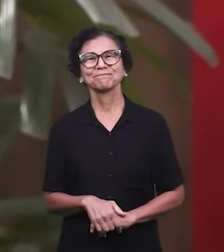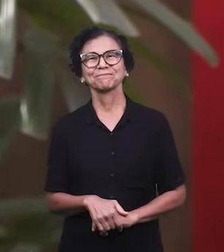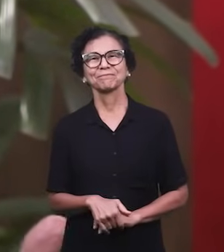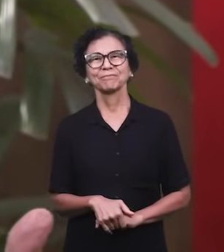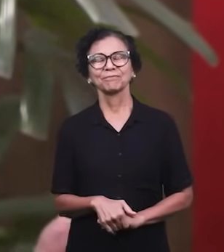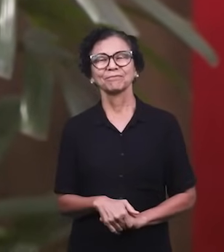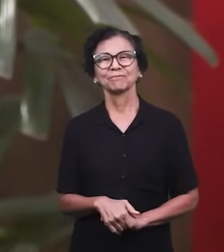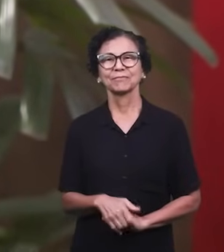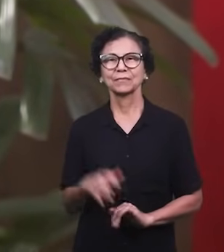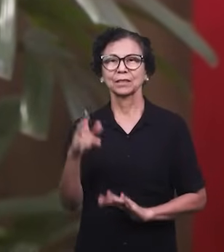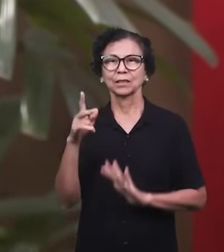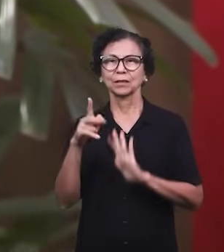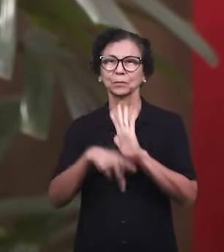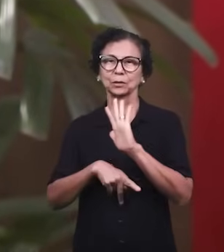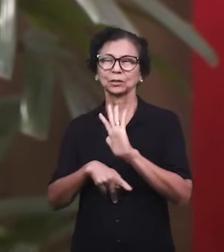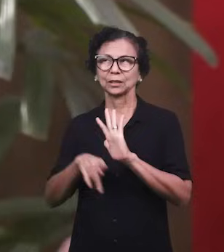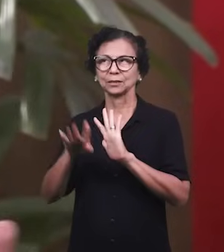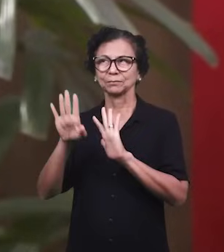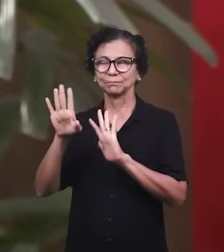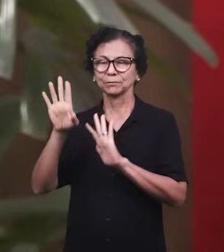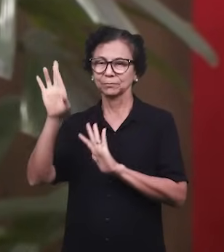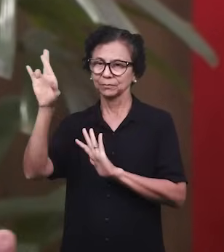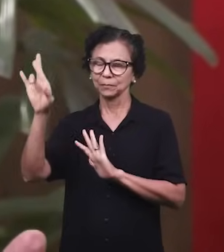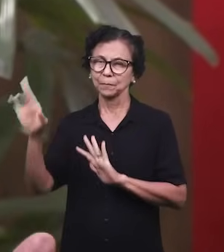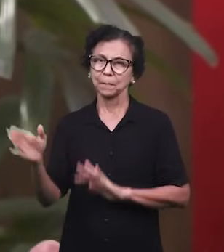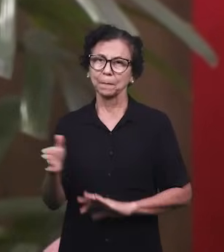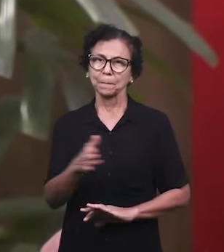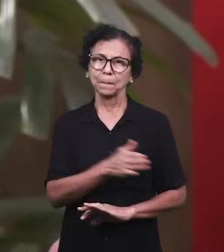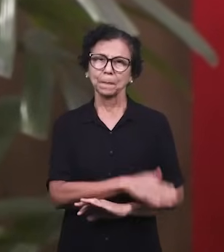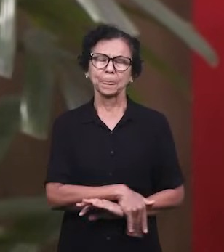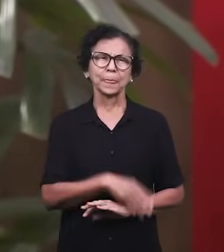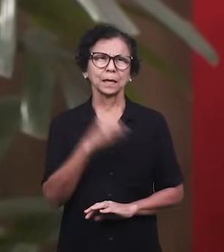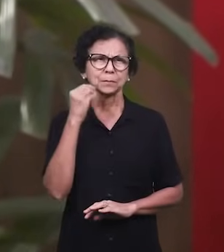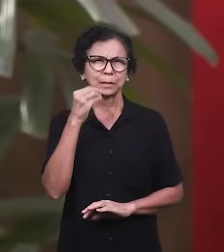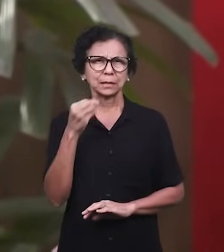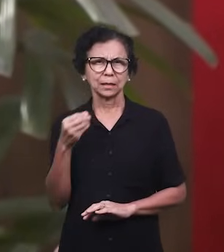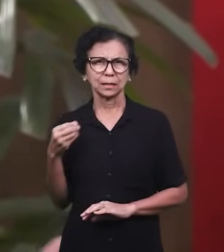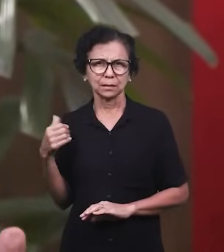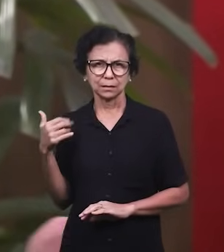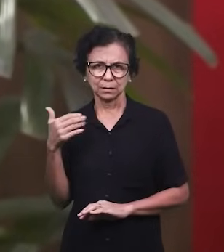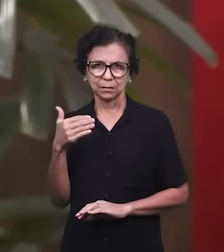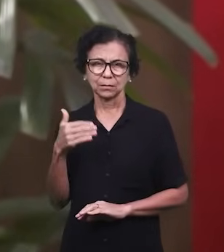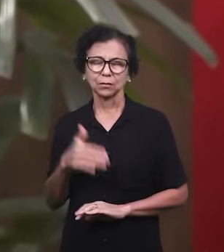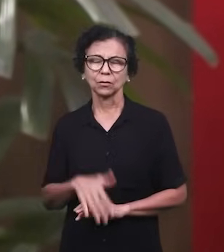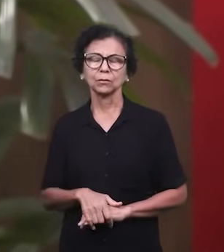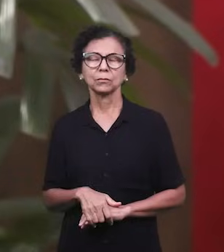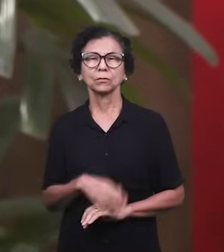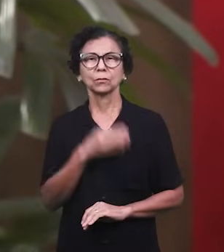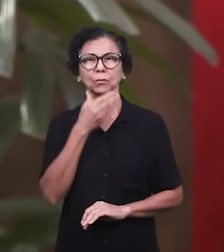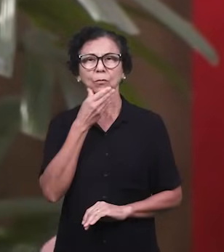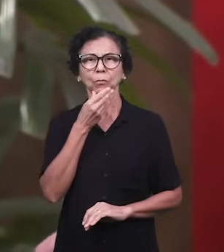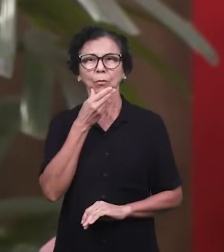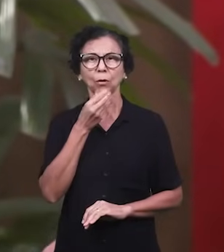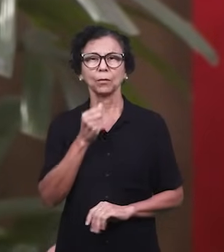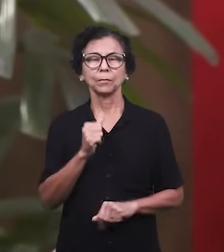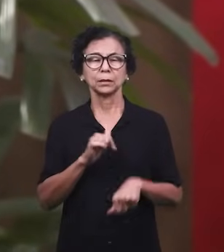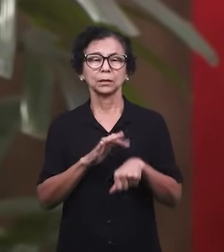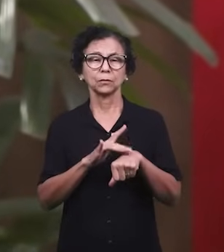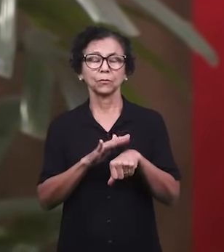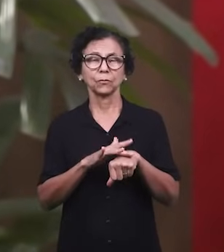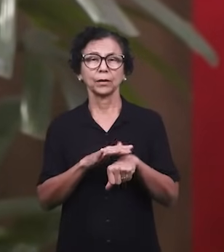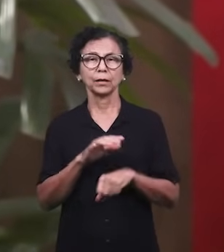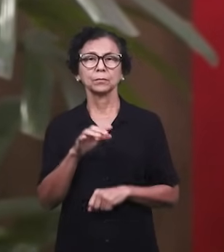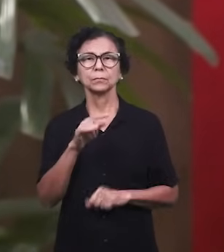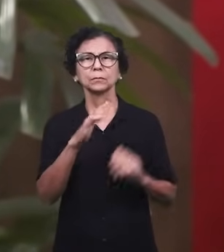né? É o projeto do Senhor. Nós estávamos recentemente cuidando de um irmão enfermo, até um adulto, lá no hospital,